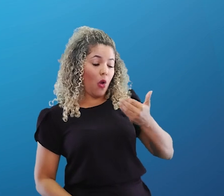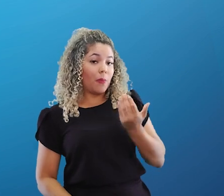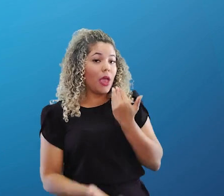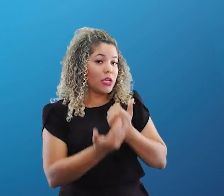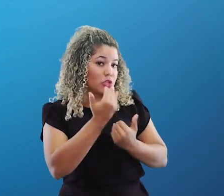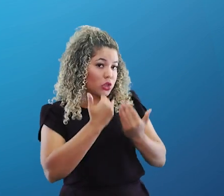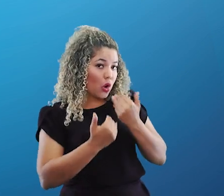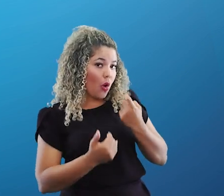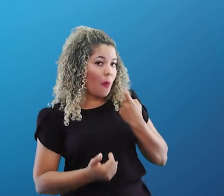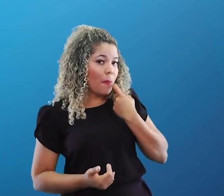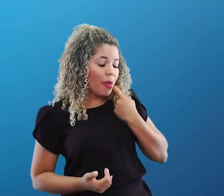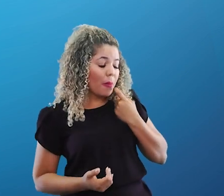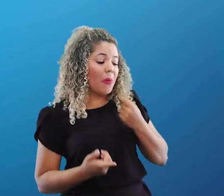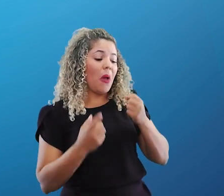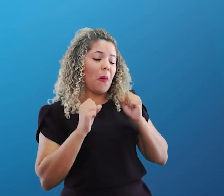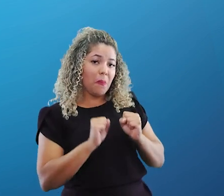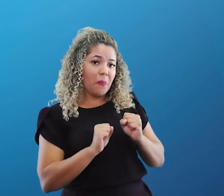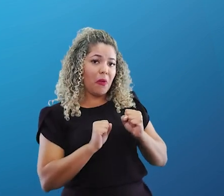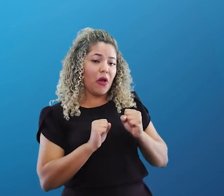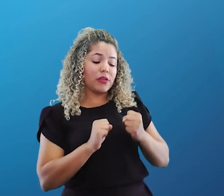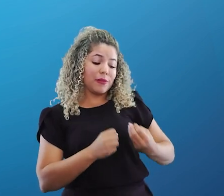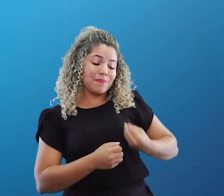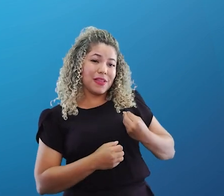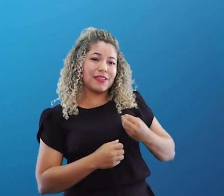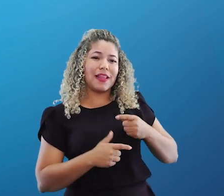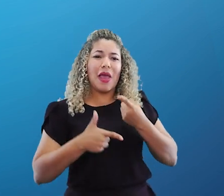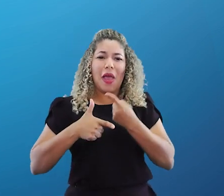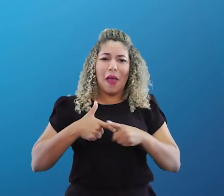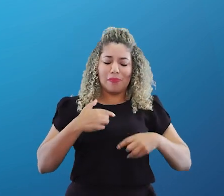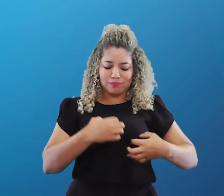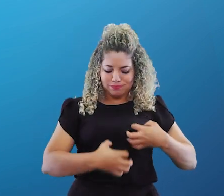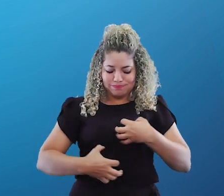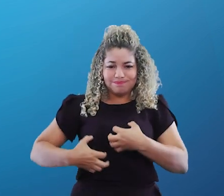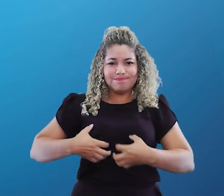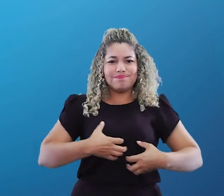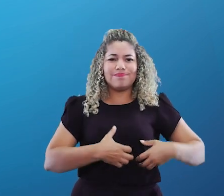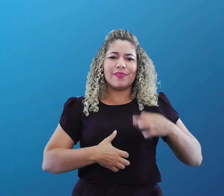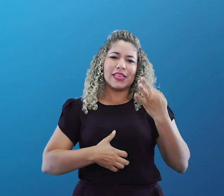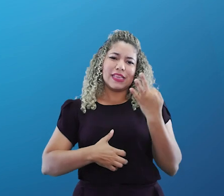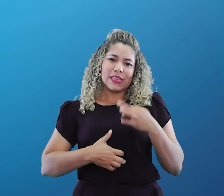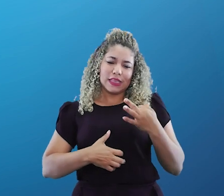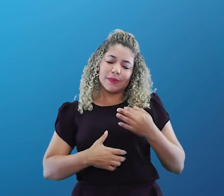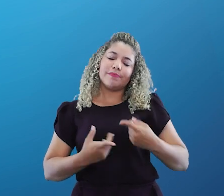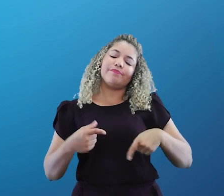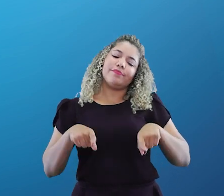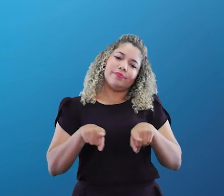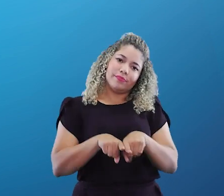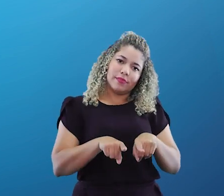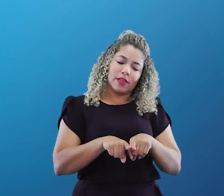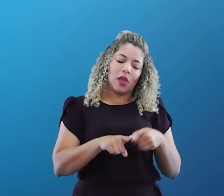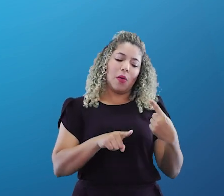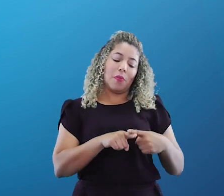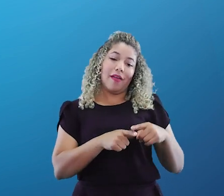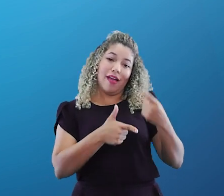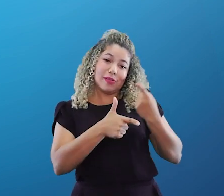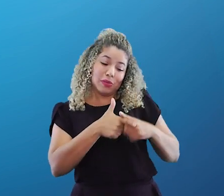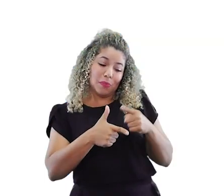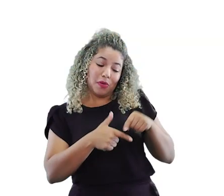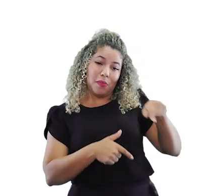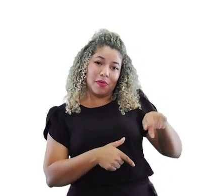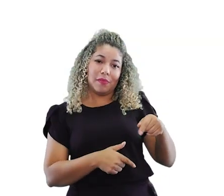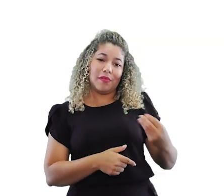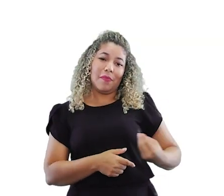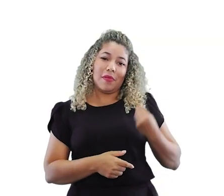tem uma acumulação muito maior desse metal. E aí você tem problemas relacionados em toda a cadeia alimentar devido à intoxicação por esses